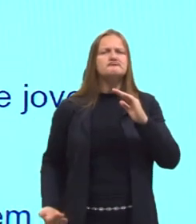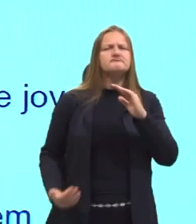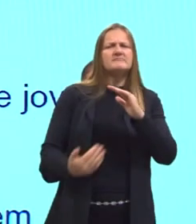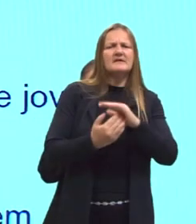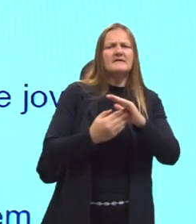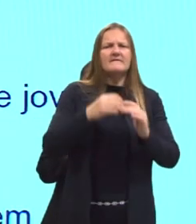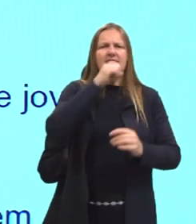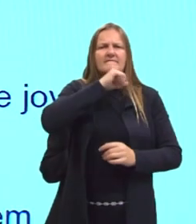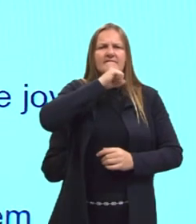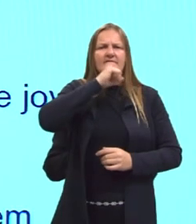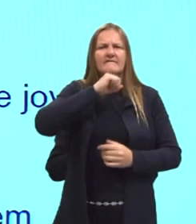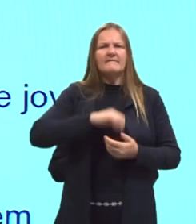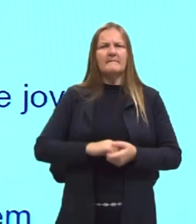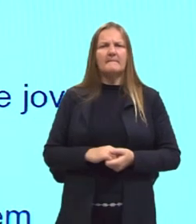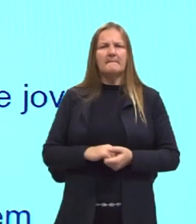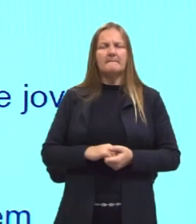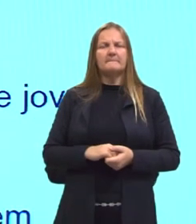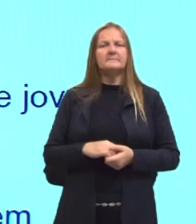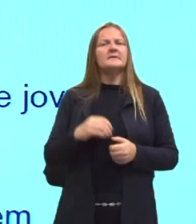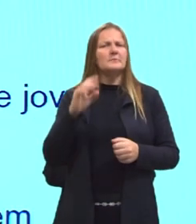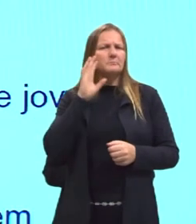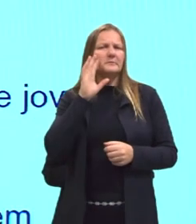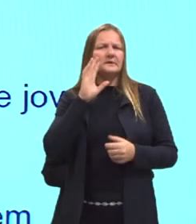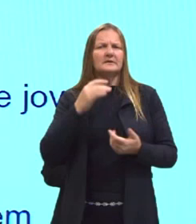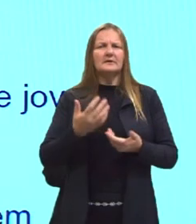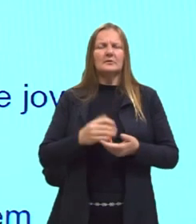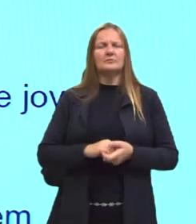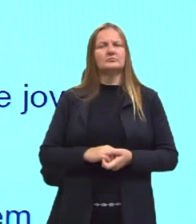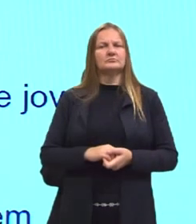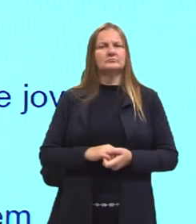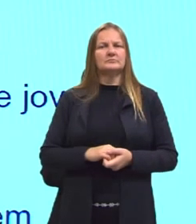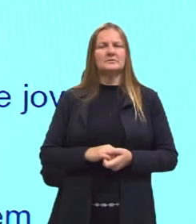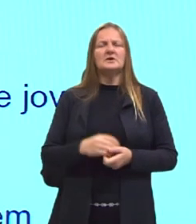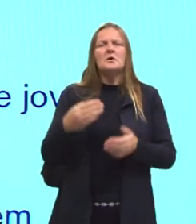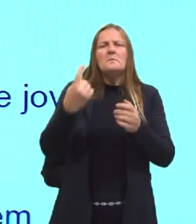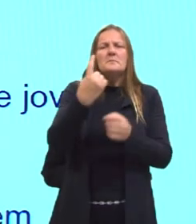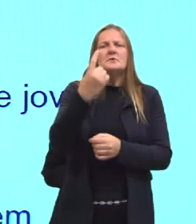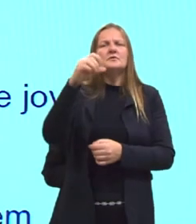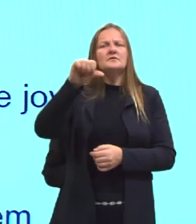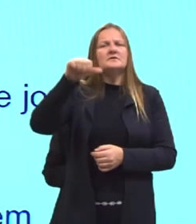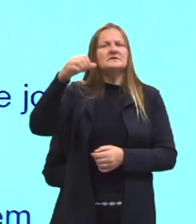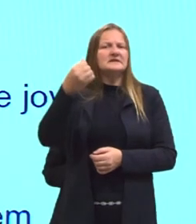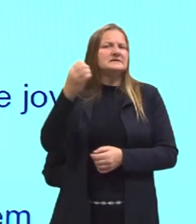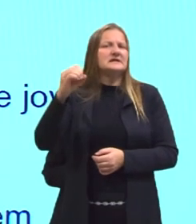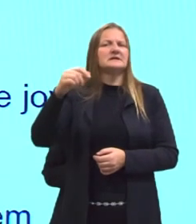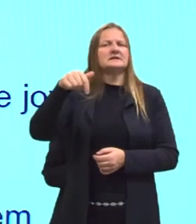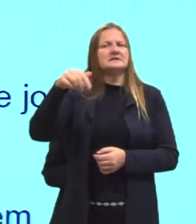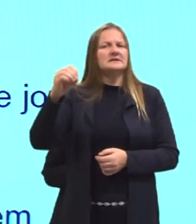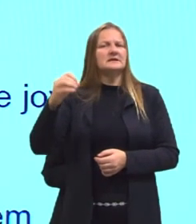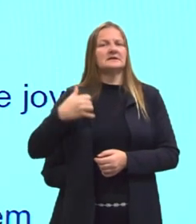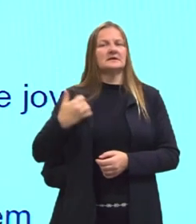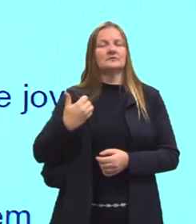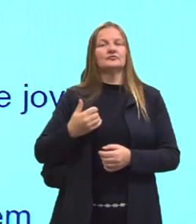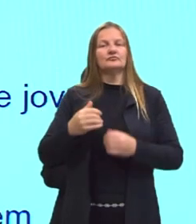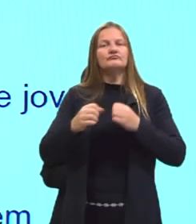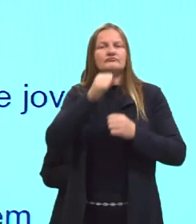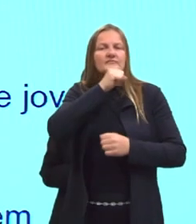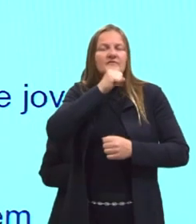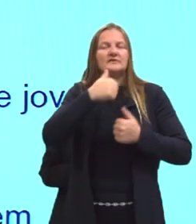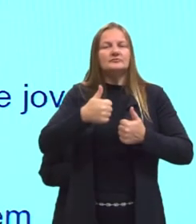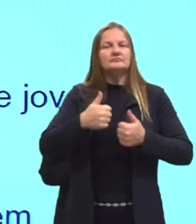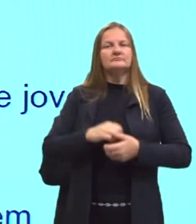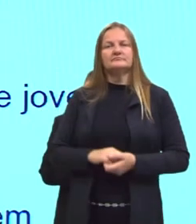vida de idosa né tá chegando lá o período de 60 70 anos certo então essa envelhecida